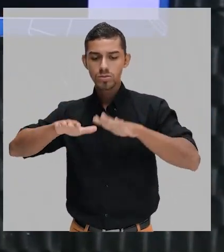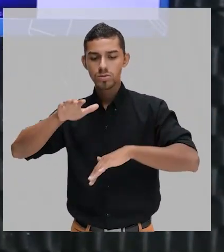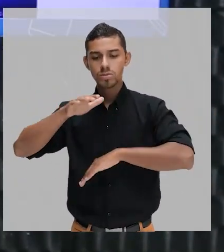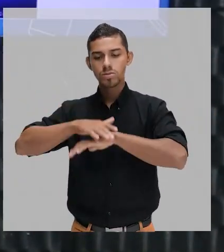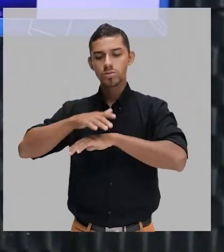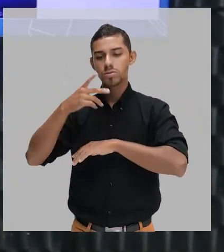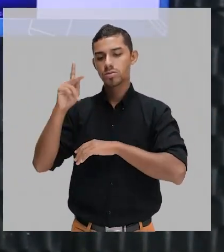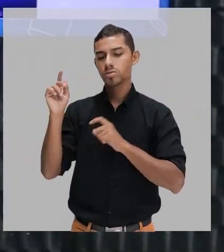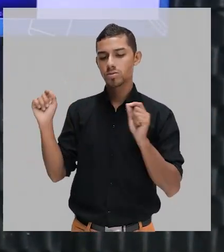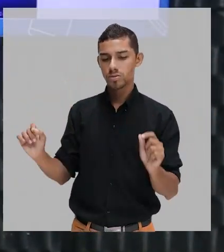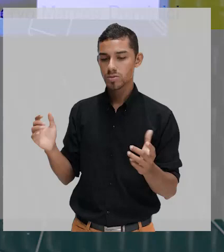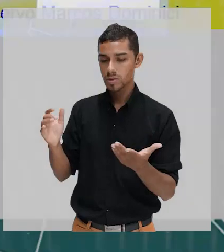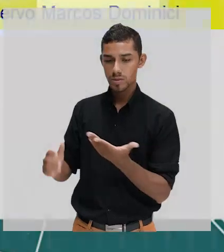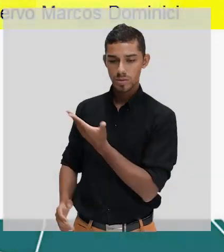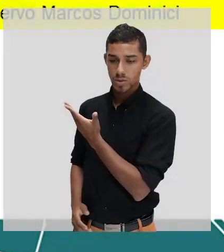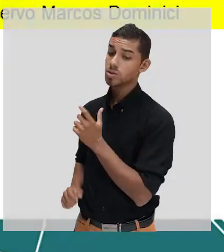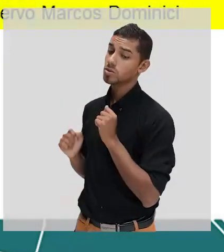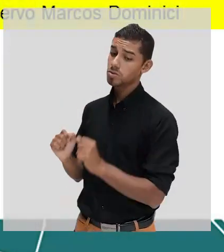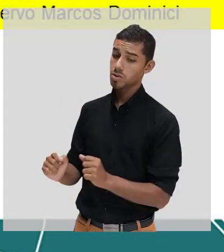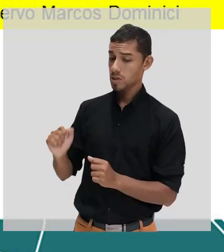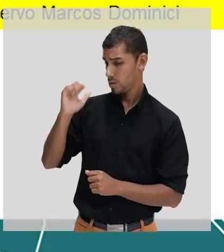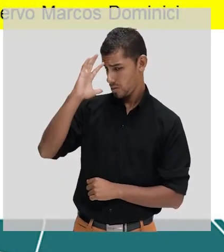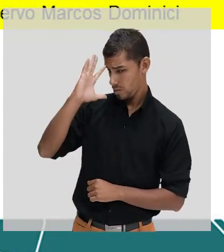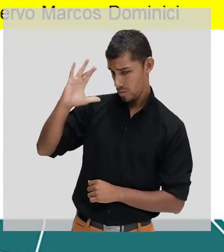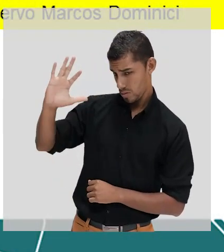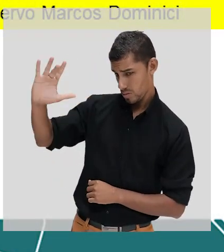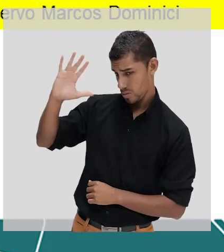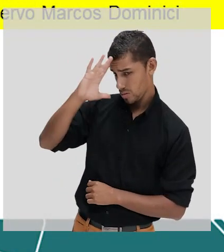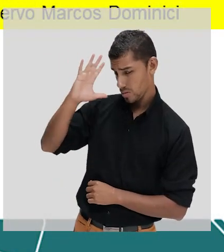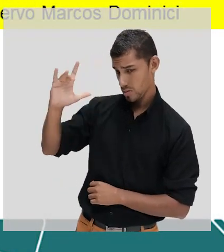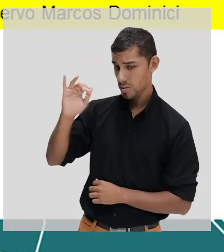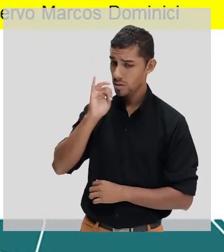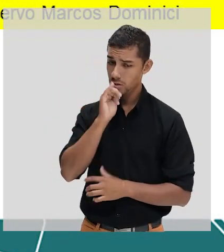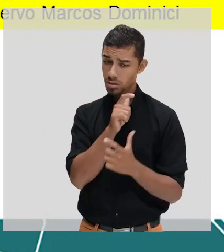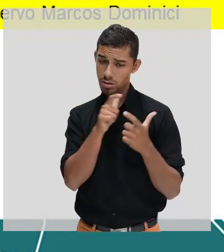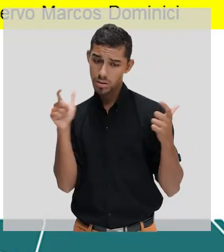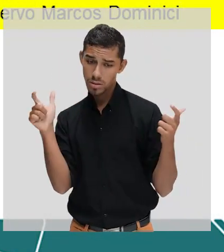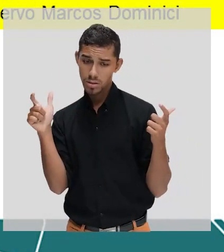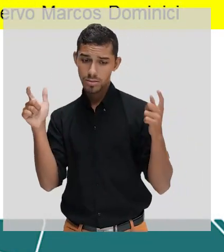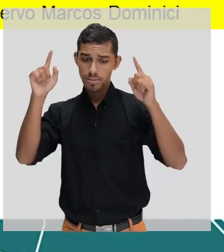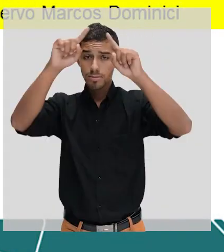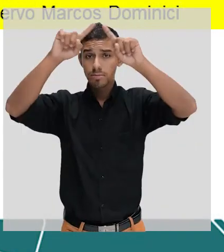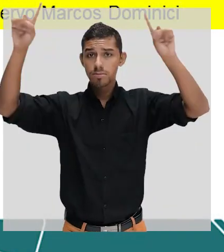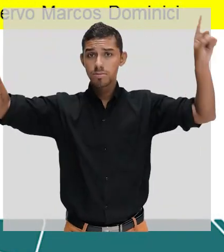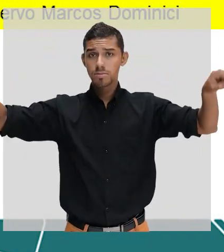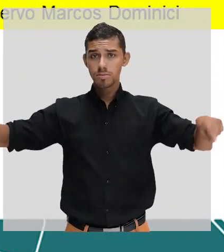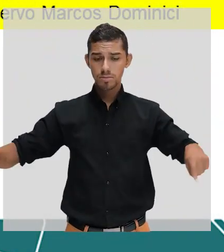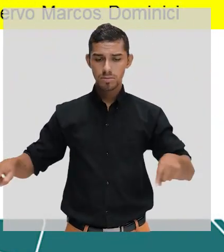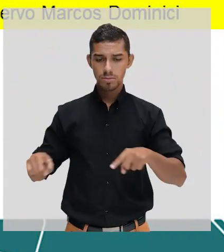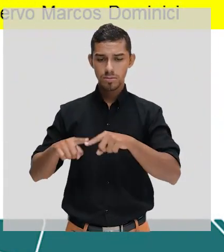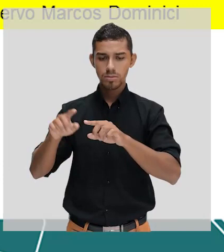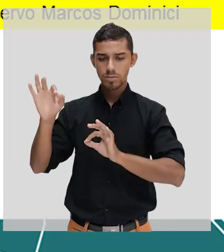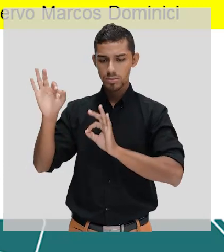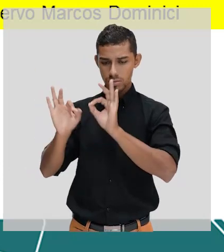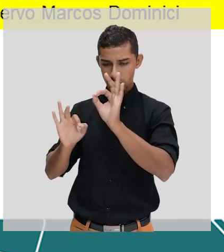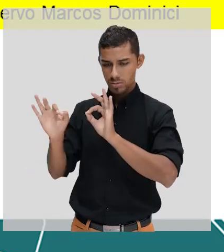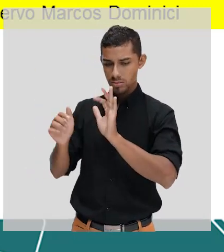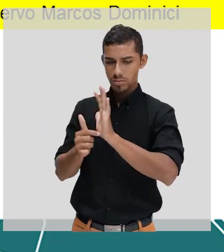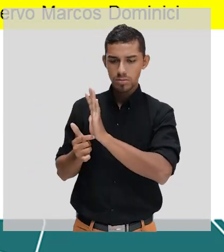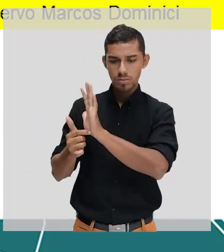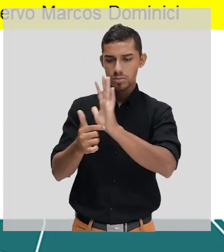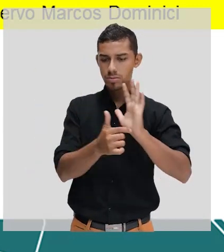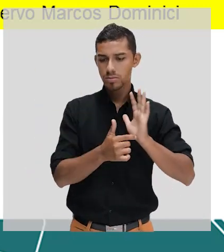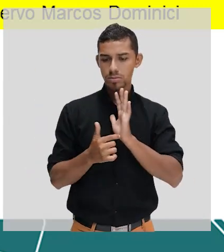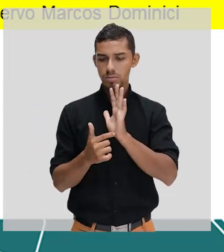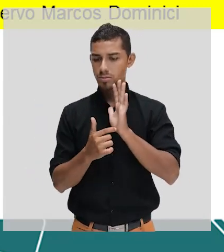do espetáculo, né? Ele pode ser ilustrativo, só um grande painel. Essa aqui também a gente construiu para a Vertu, Casa de